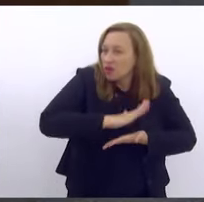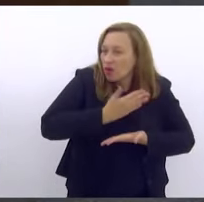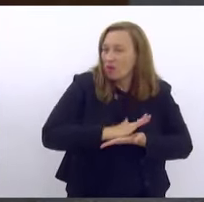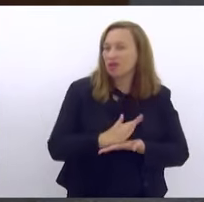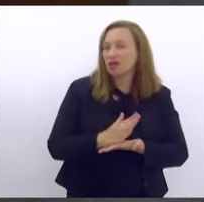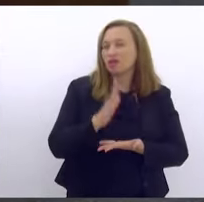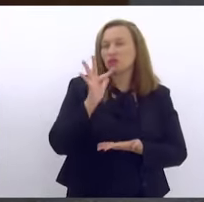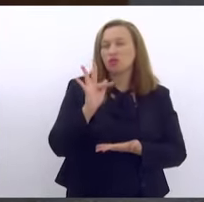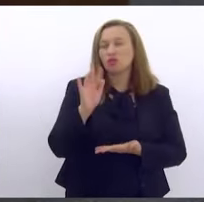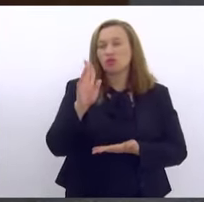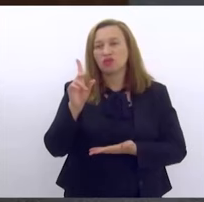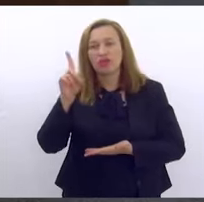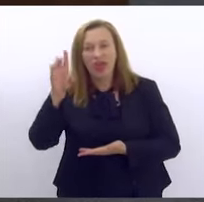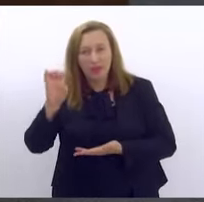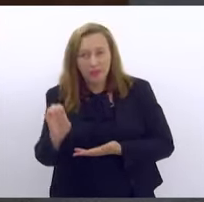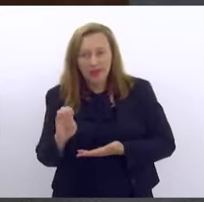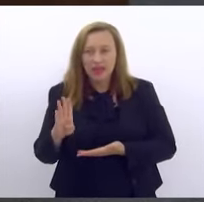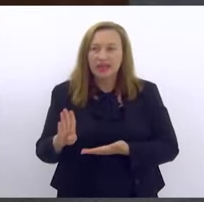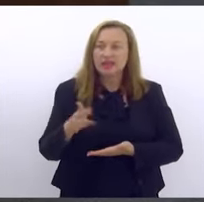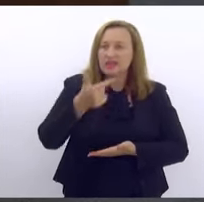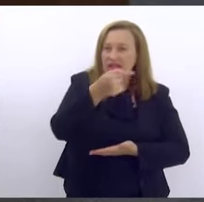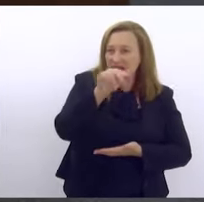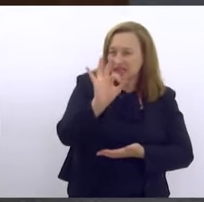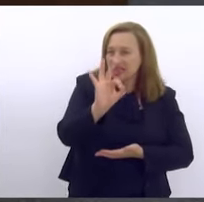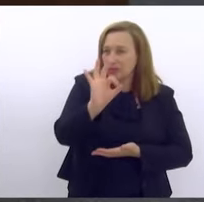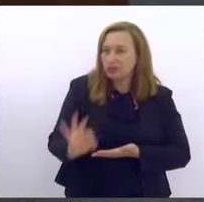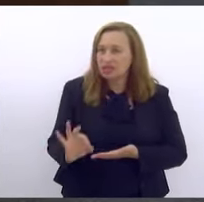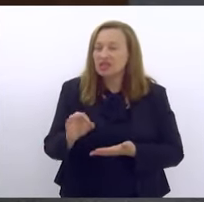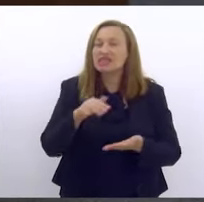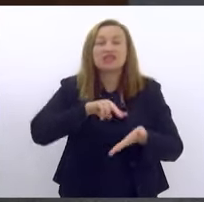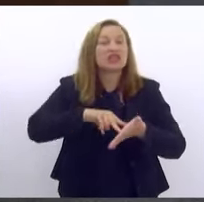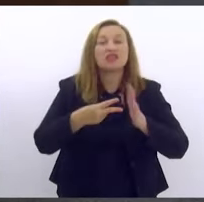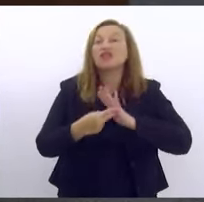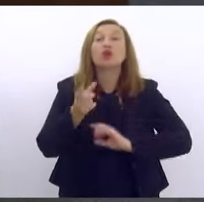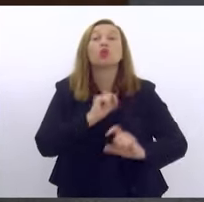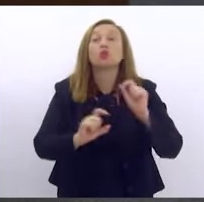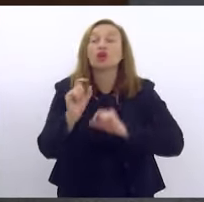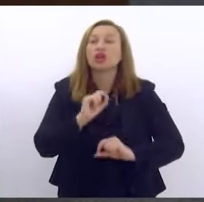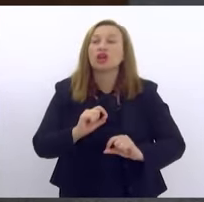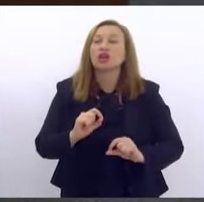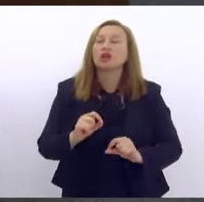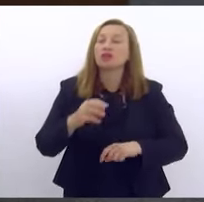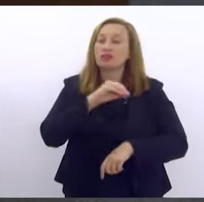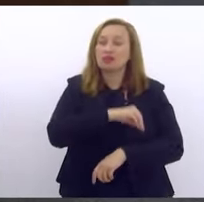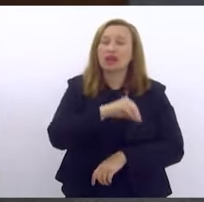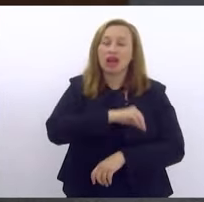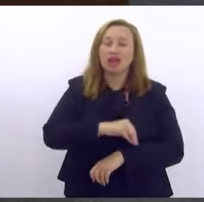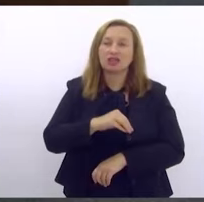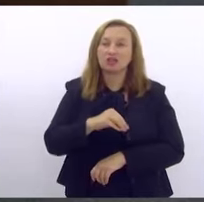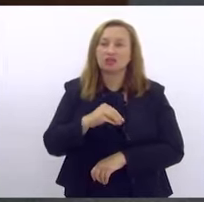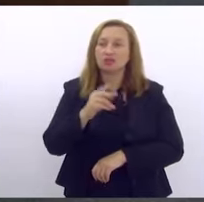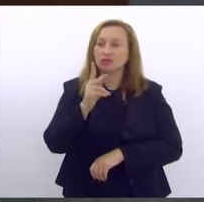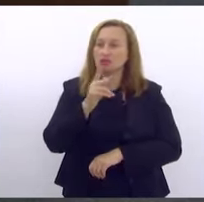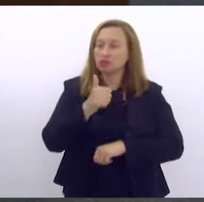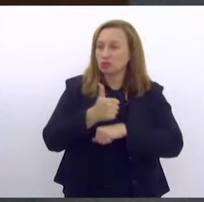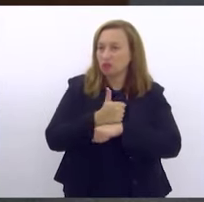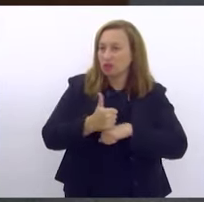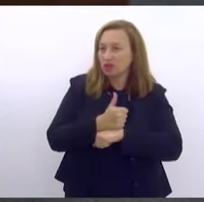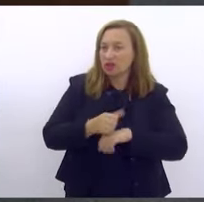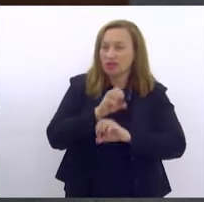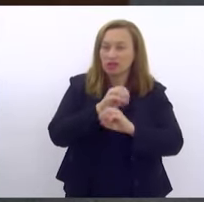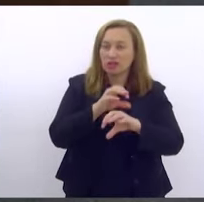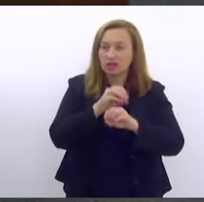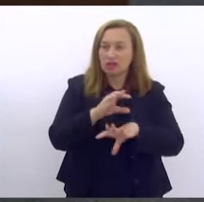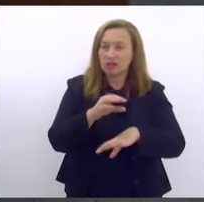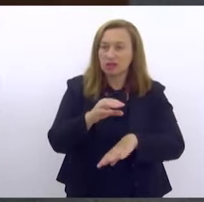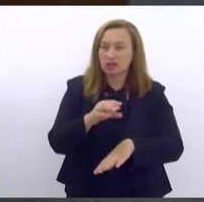70%, o que que significa? Significa que o salário dos profissionais de educação do Estado do Rio de Janeiro está tão baixo